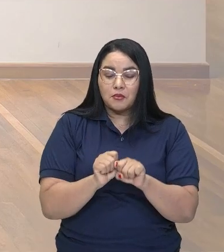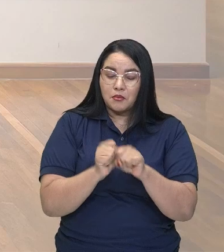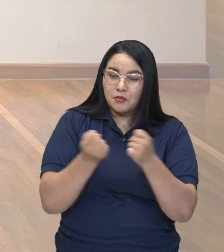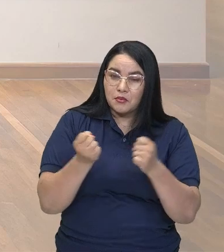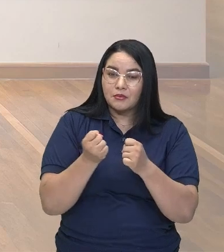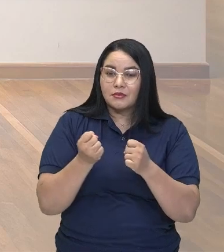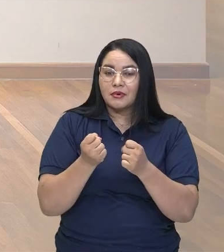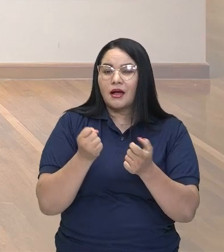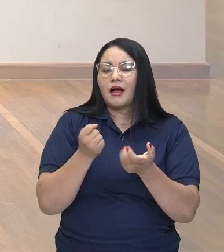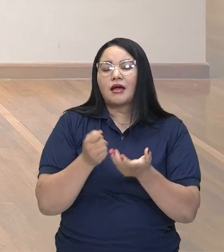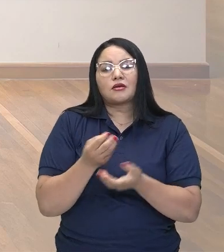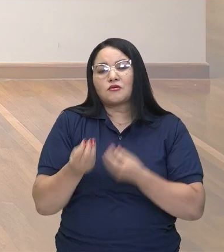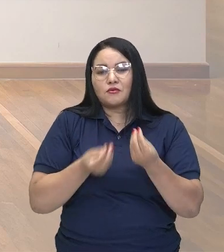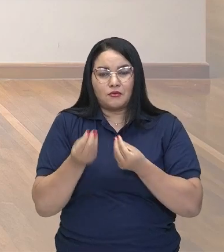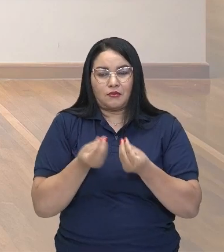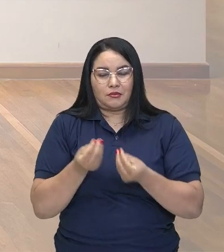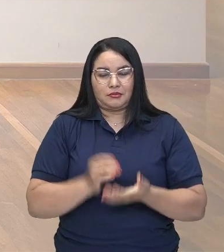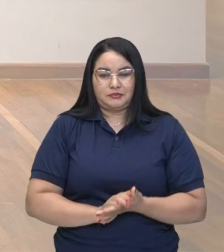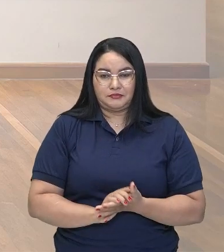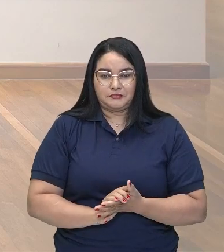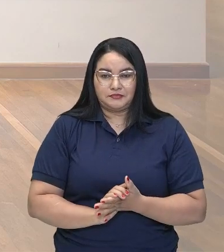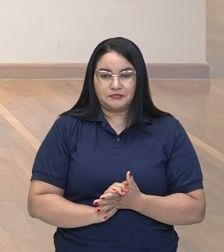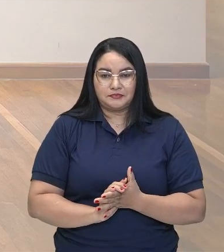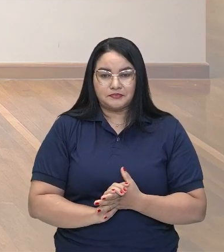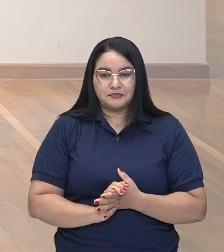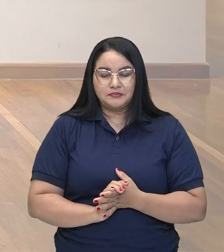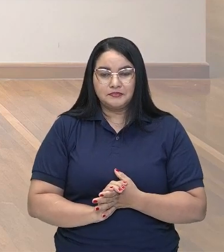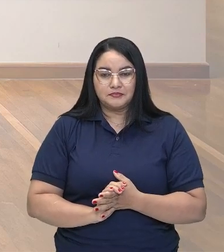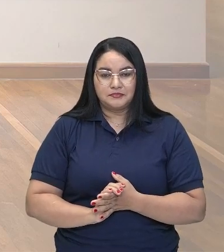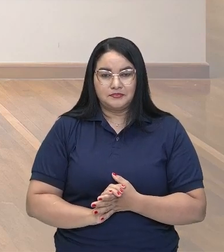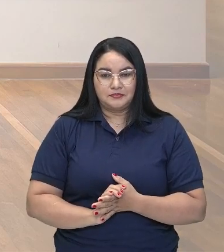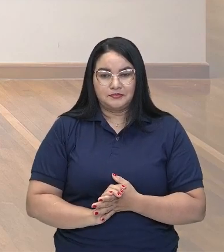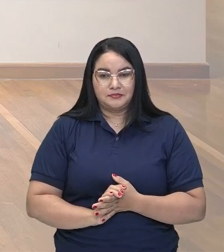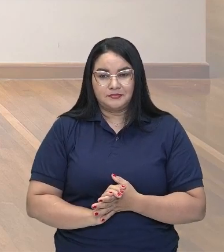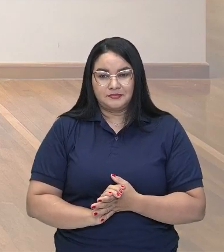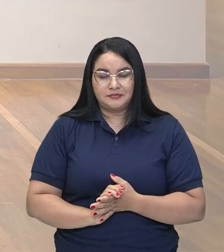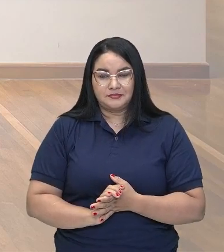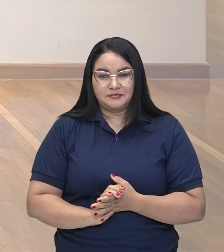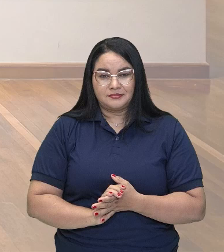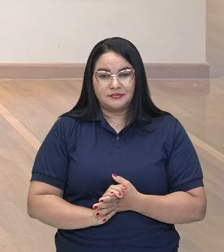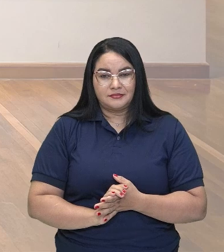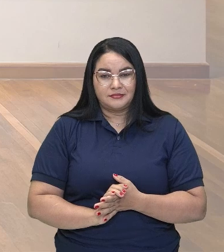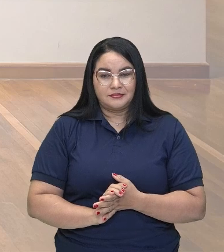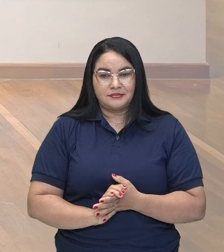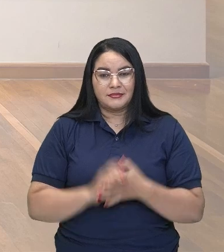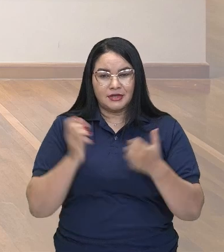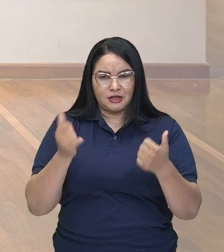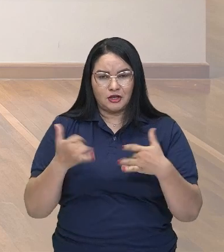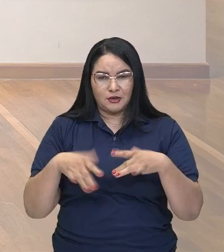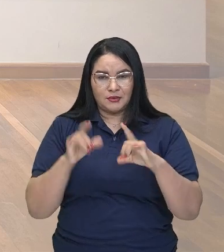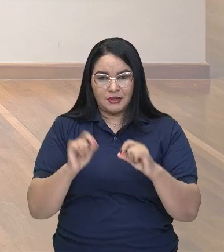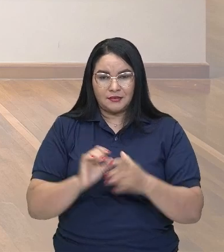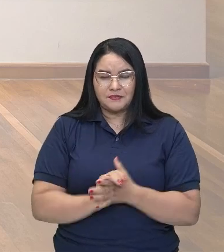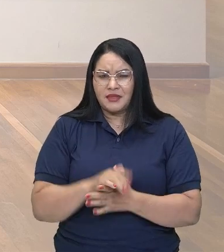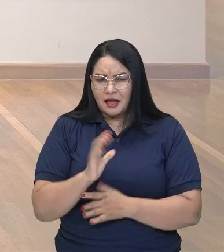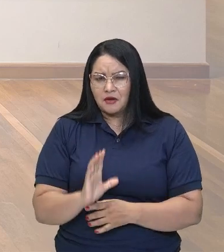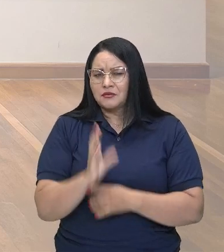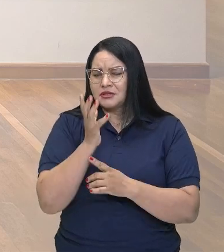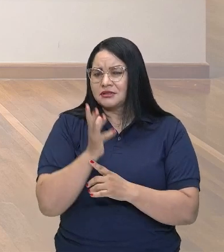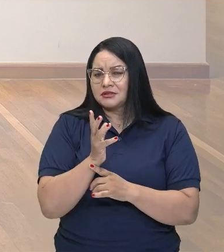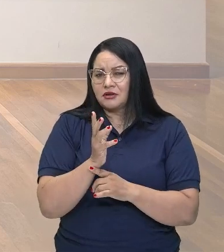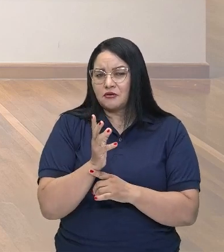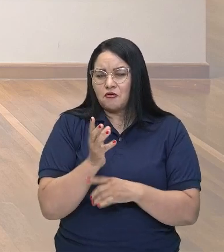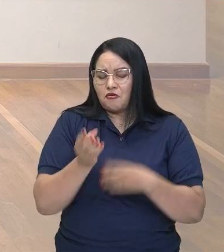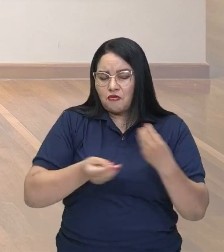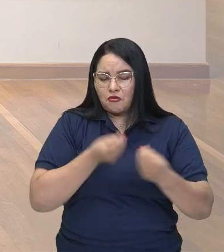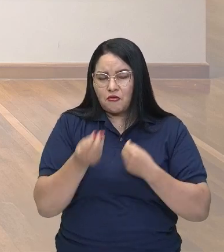isso aconteceu, certo? Vamos lá. Então, quais foram as causas, quais foram os fatores que levaram